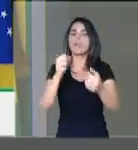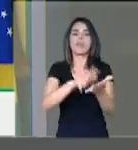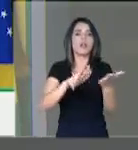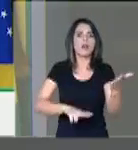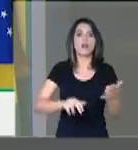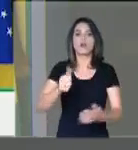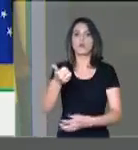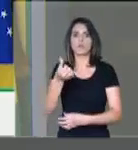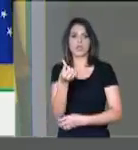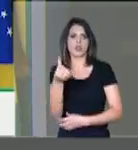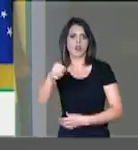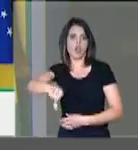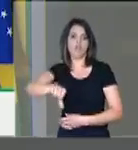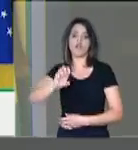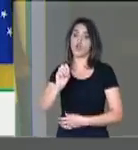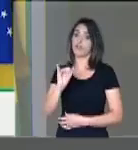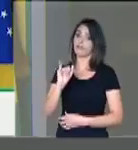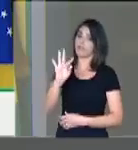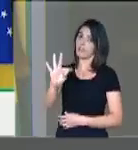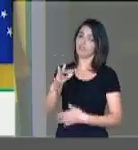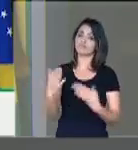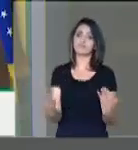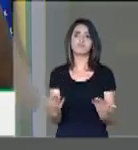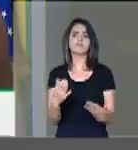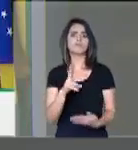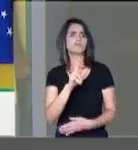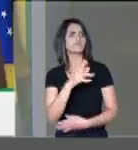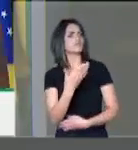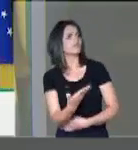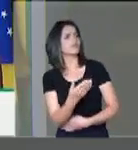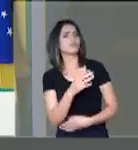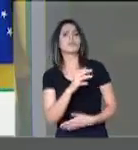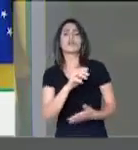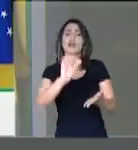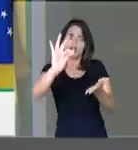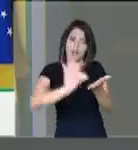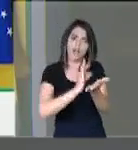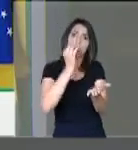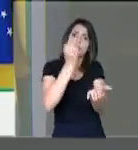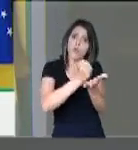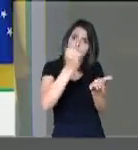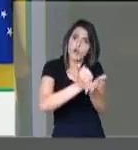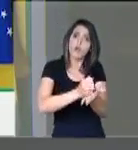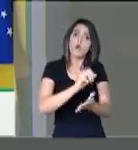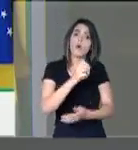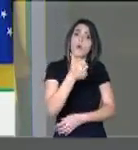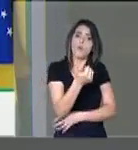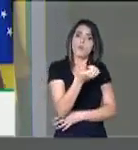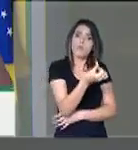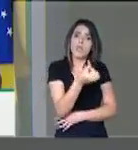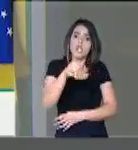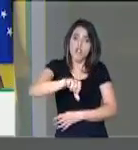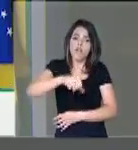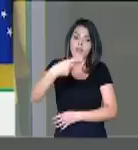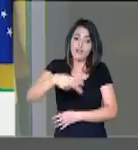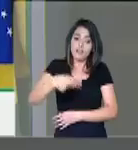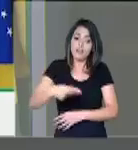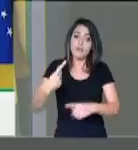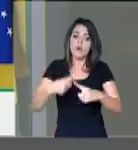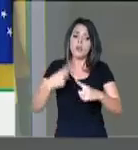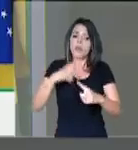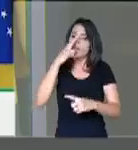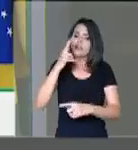a convenção 169 da oit aliás eu nunca ouvi falar tanto na convenção 169 no congresso porque elas só têm